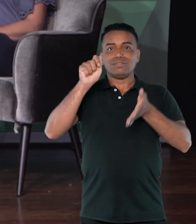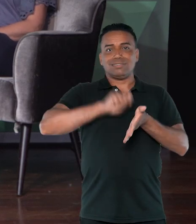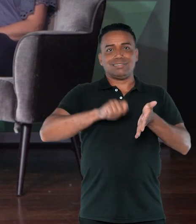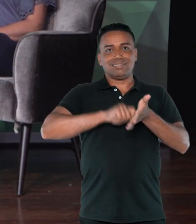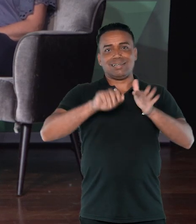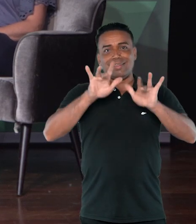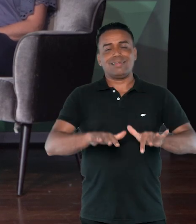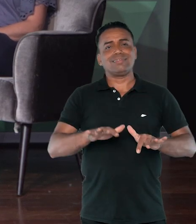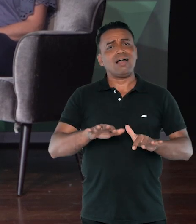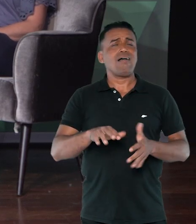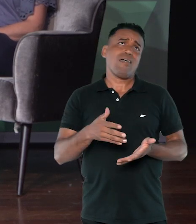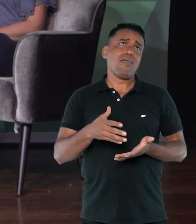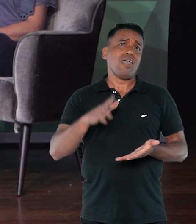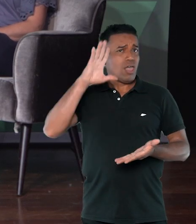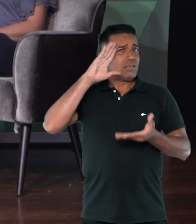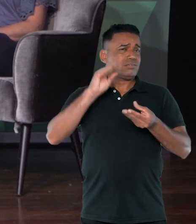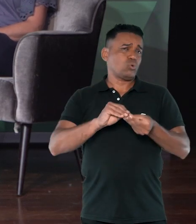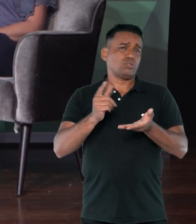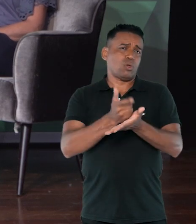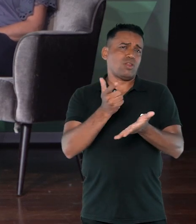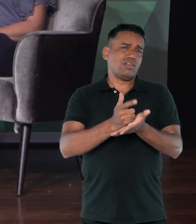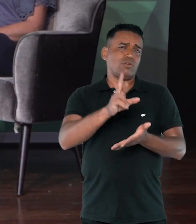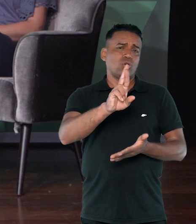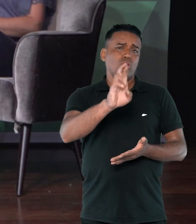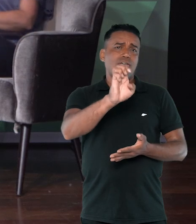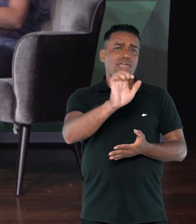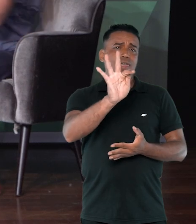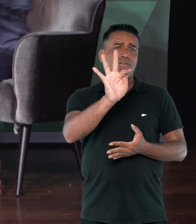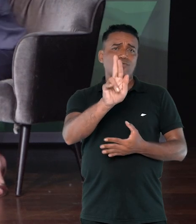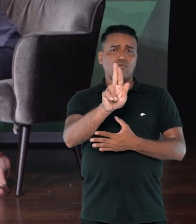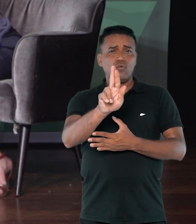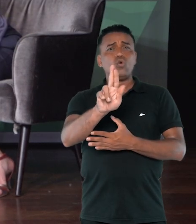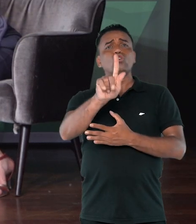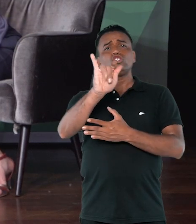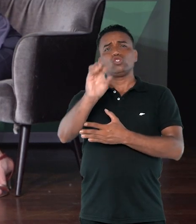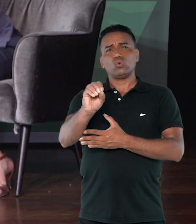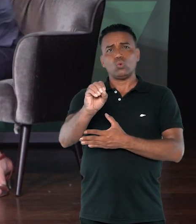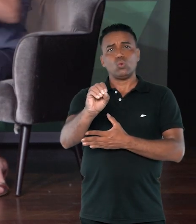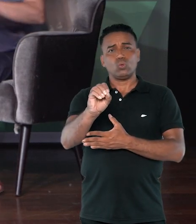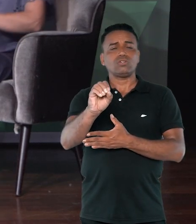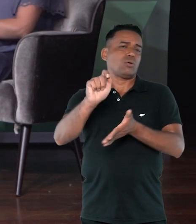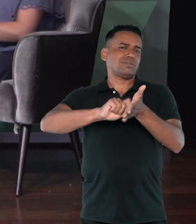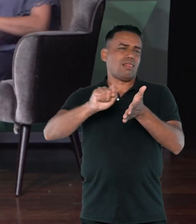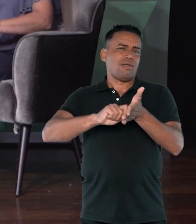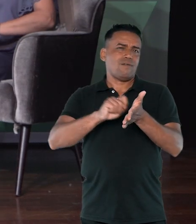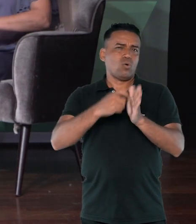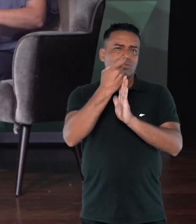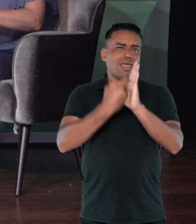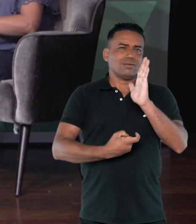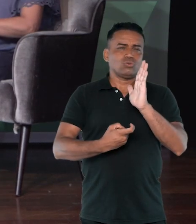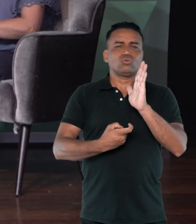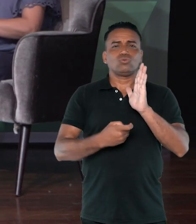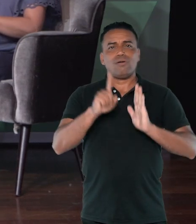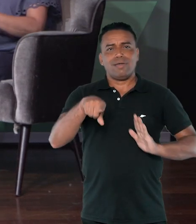Trabalhar sempre, né, com essa escuta, com essa escrita. Aliás, é bem o resumo aqui do